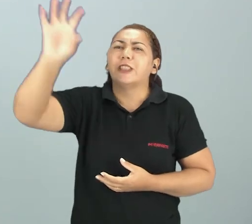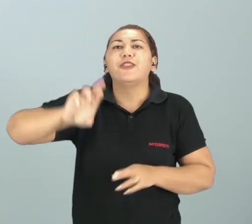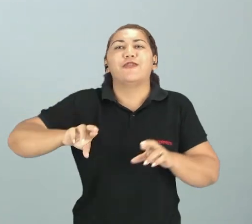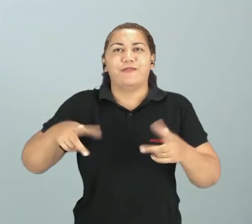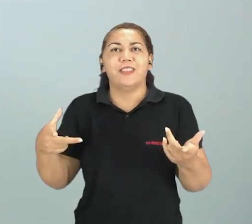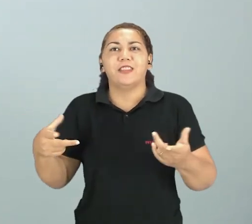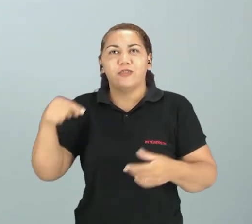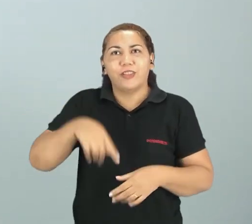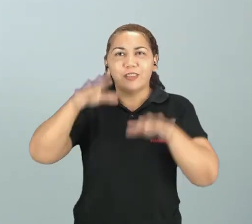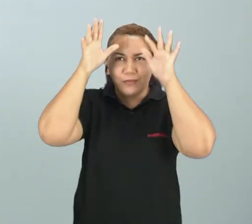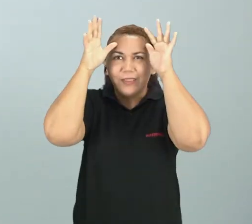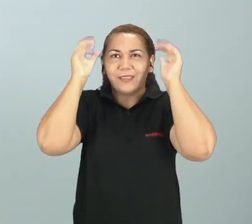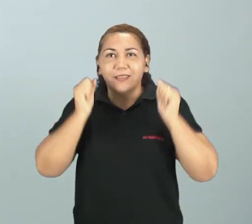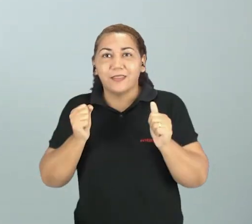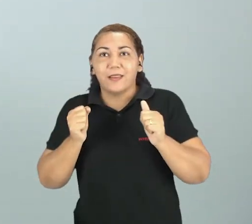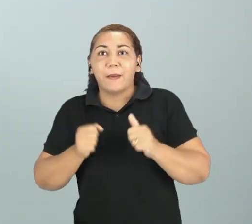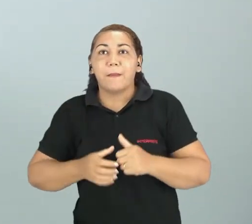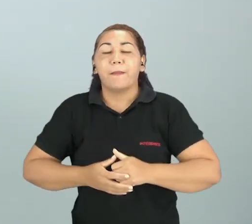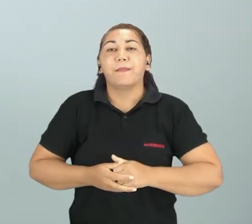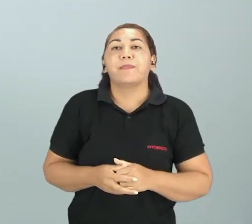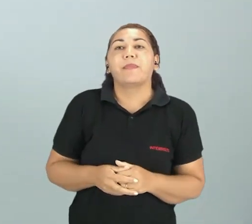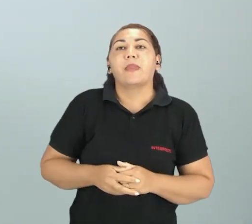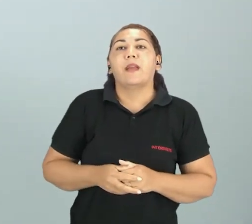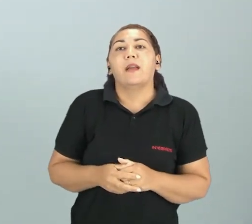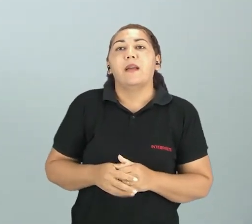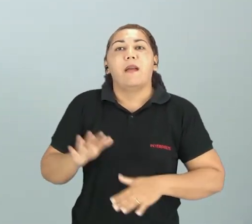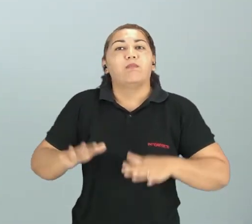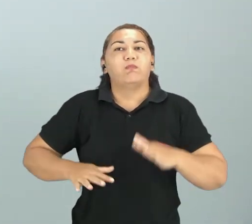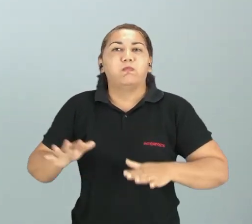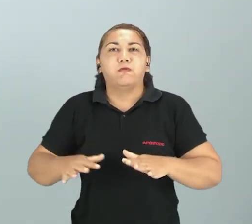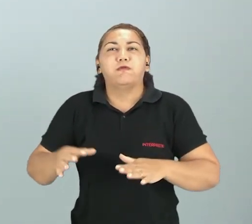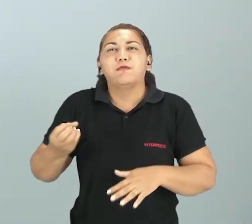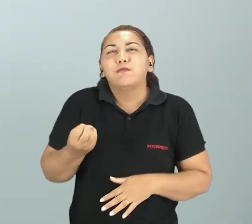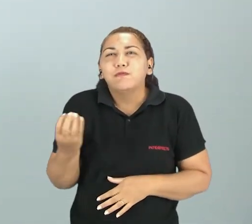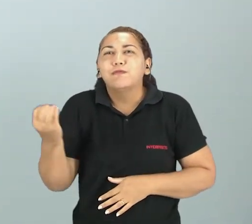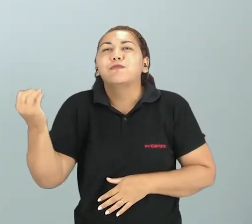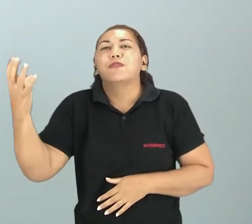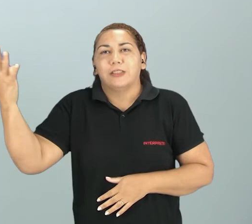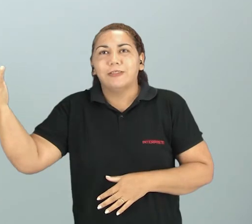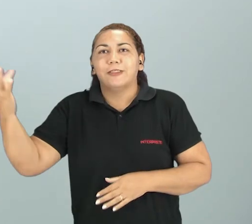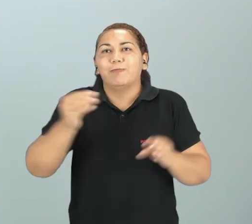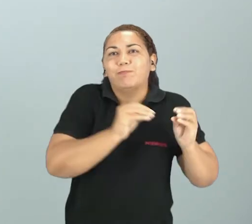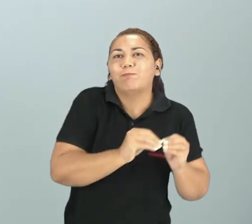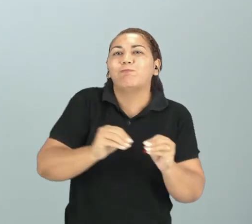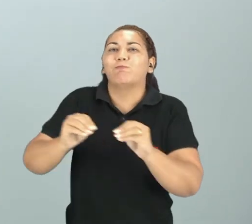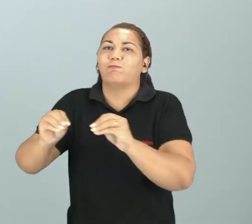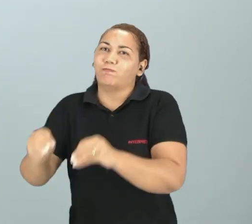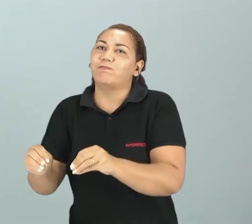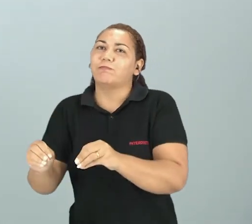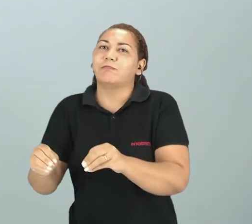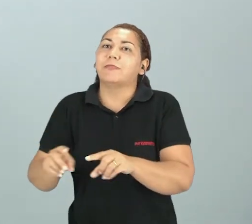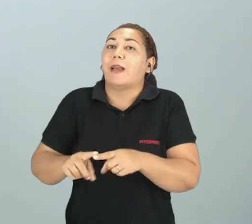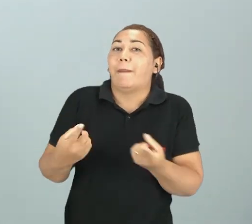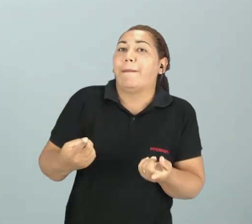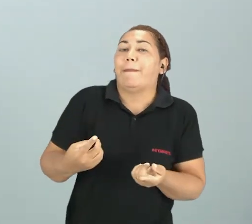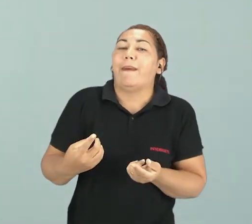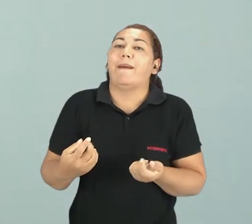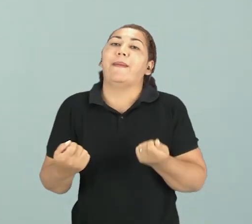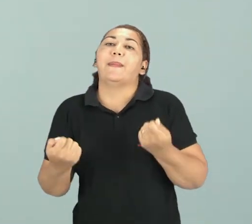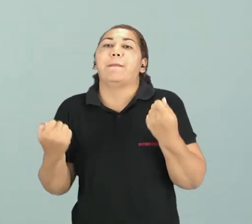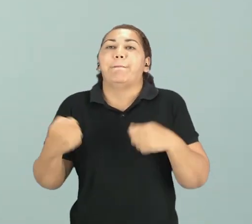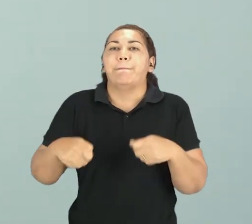Eu já morei no Nordeste e no Sudeste. Então, a gente vê essas diferenças quando a gente principalmente muda de uma região para outra. Tá? Para a gente